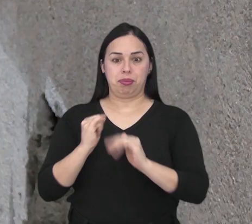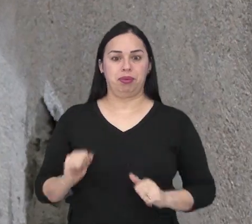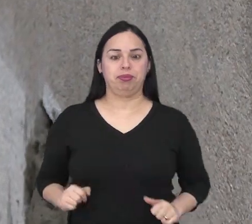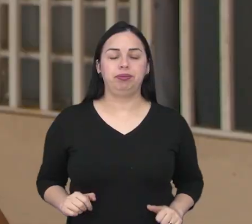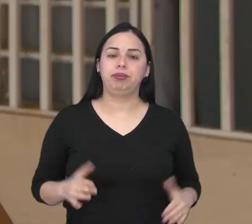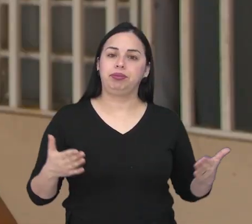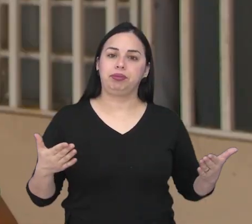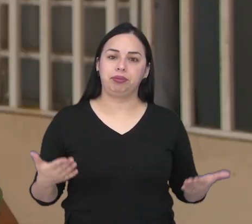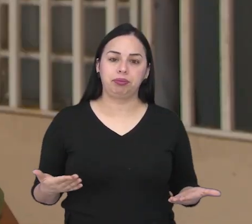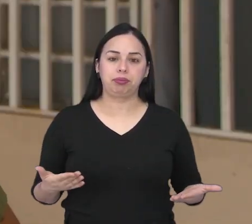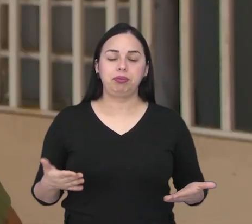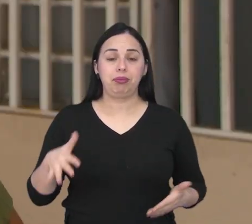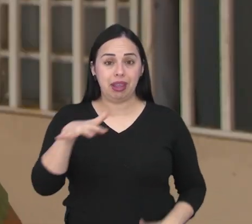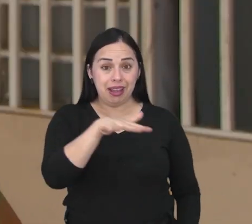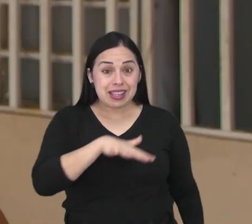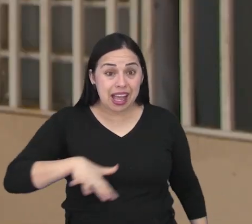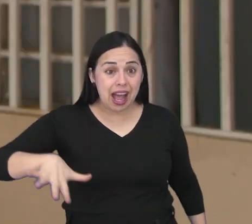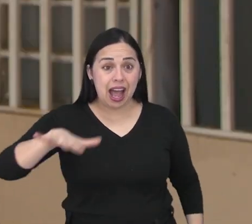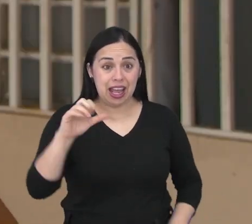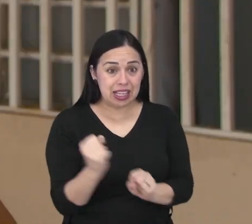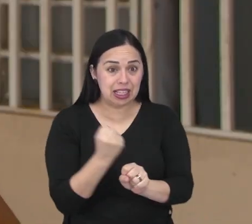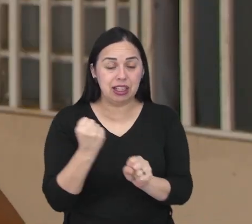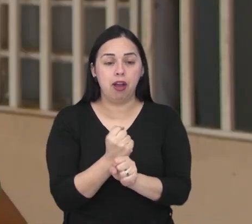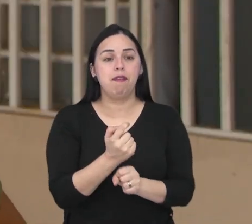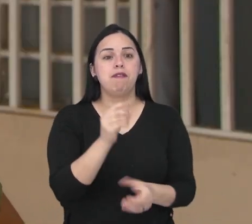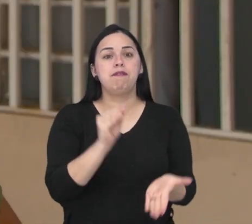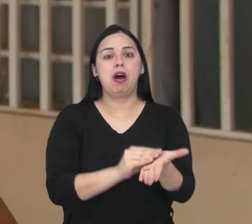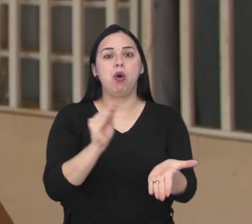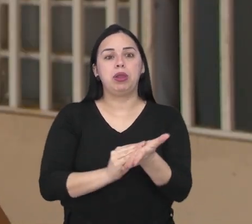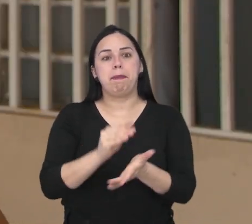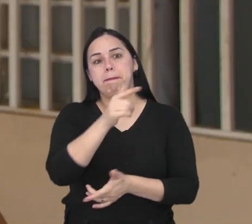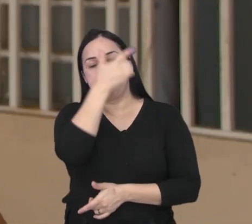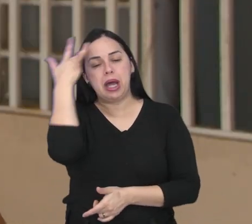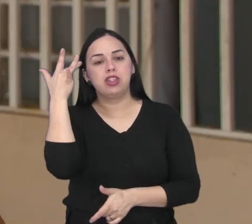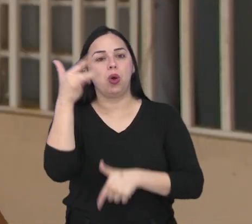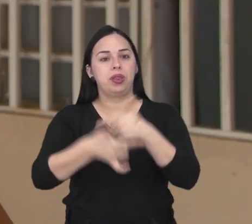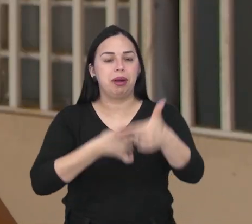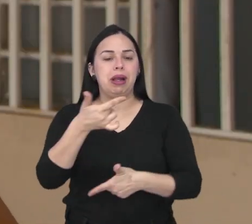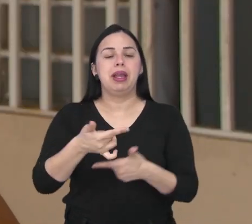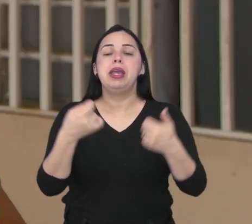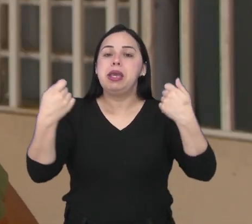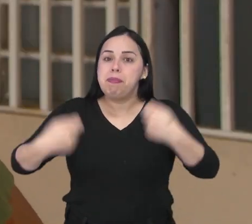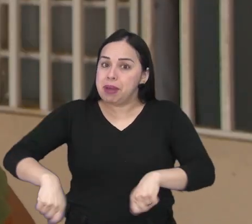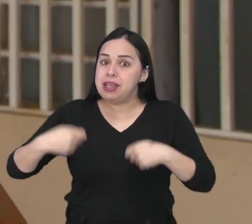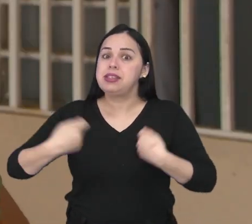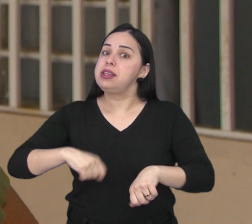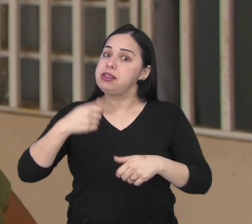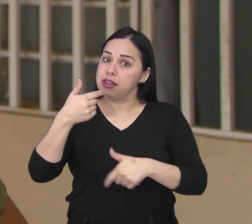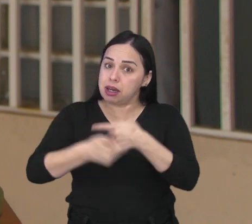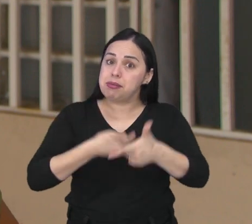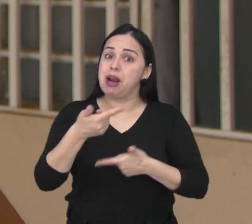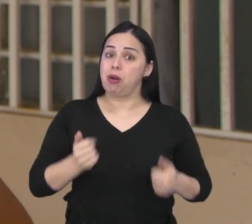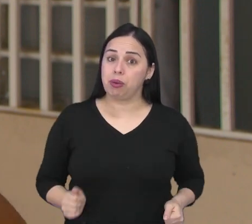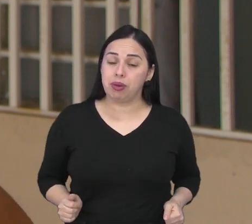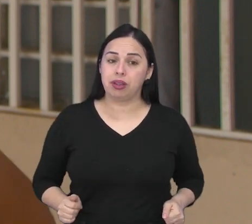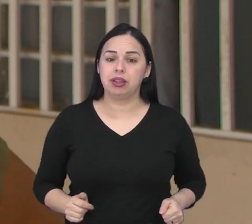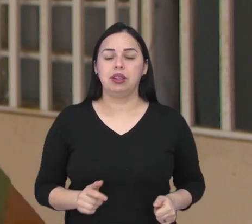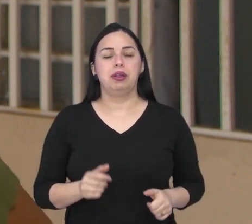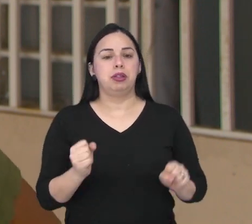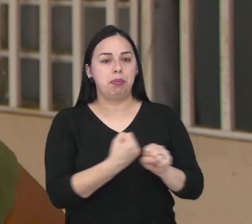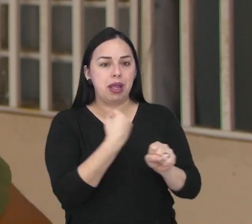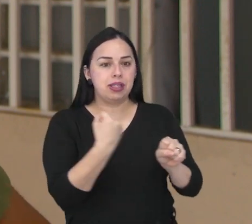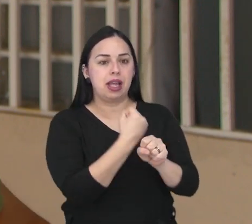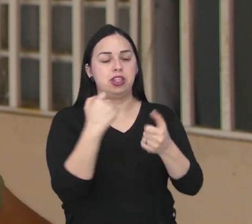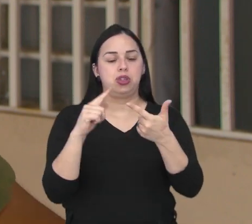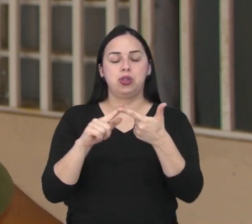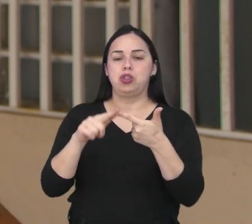autônomo. A mão de obra hoje, nessa parte, está muito escassa. Está necessitando de bastante mão de obra, né?